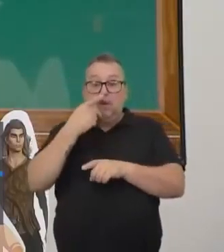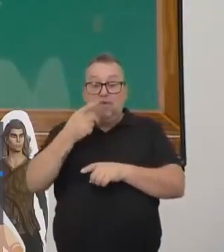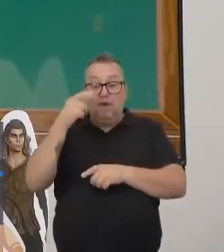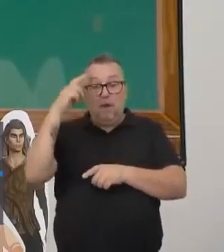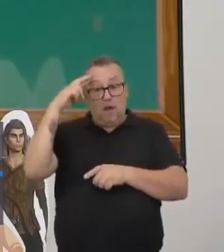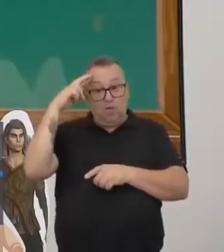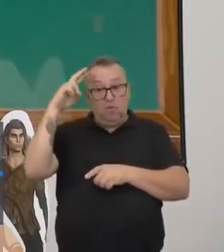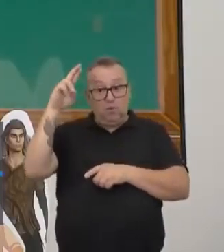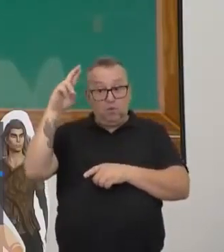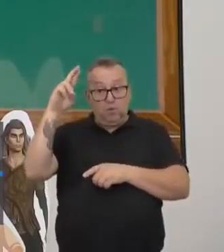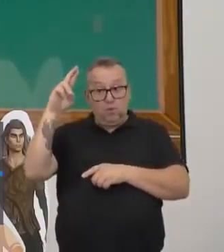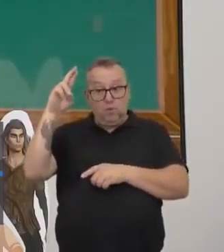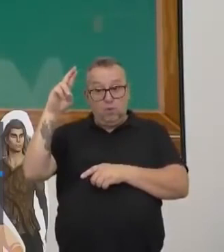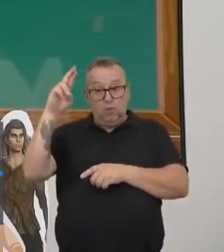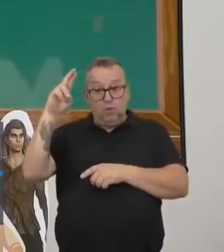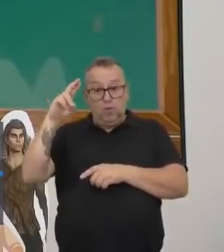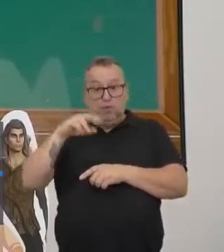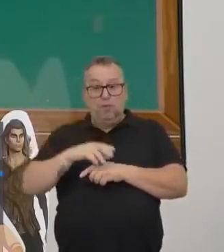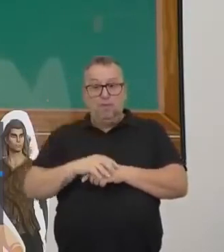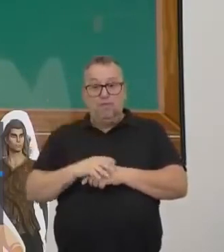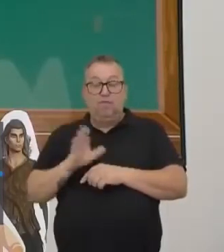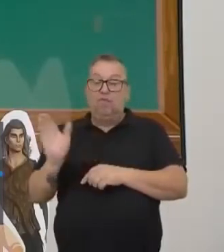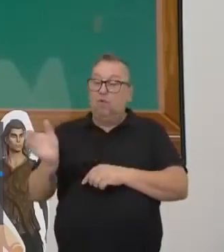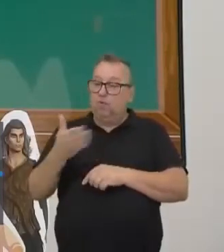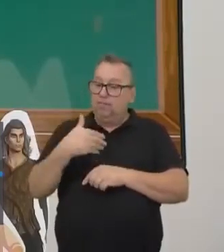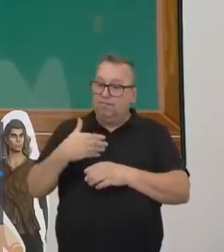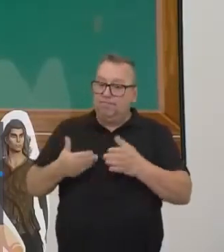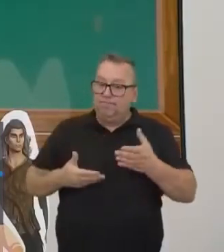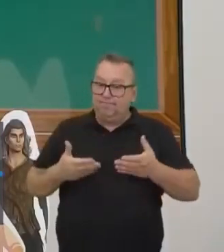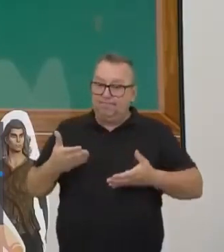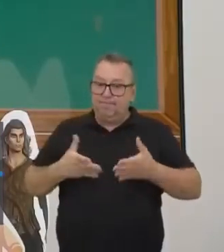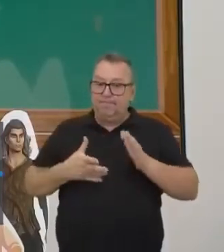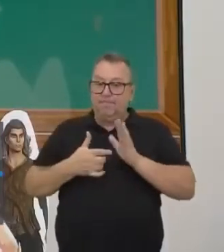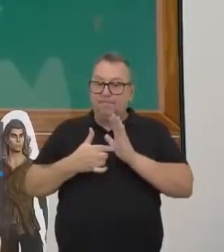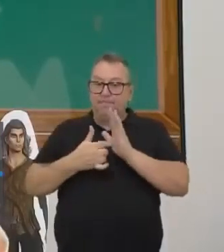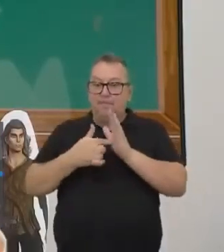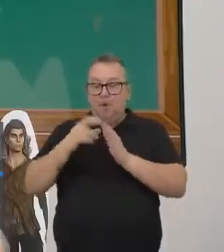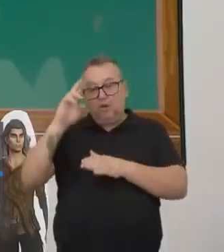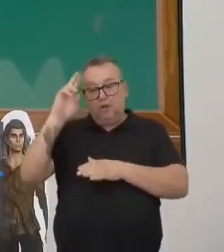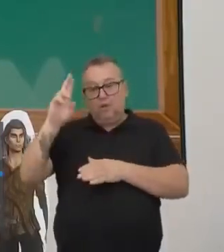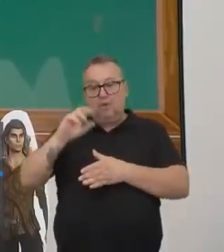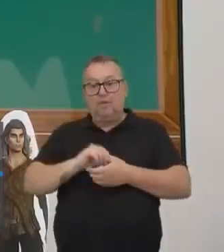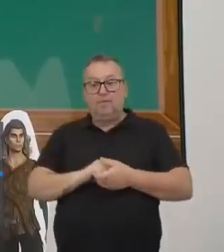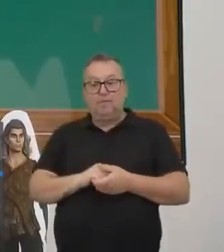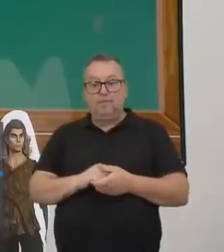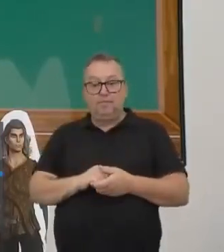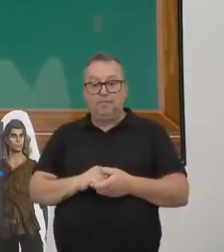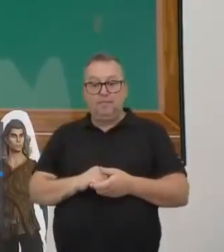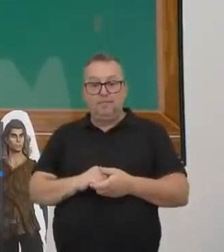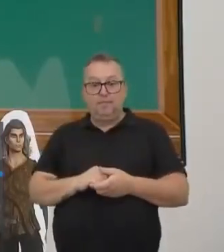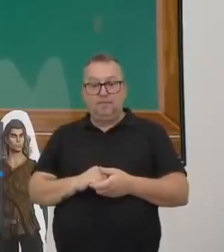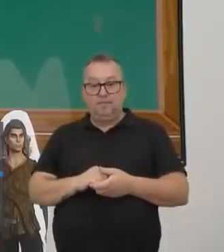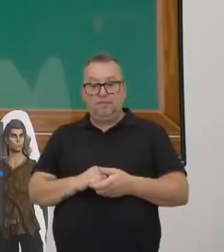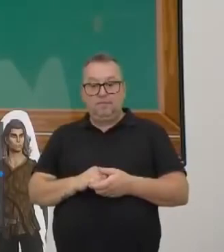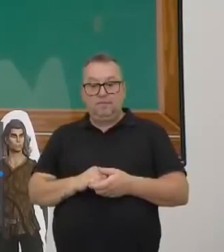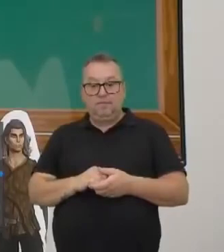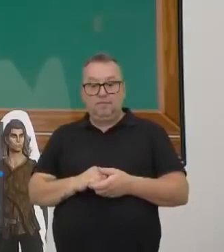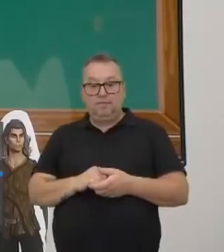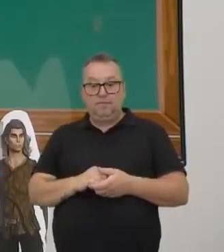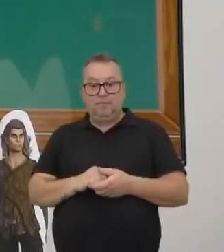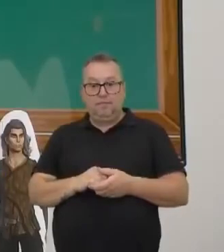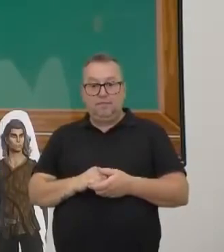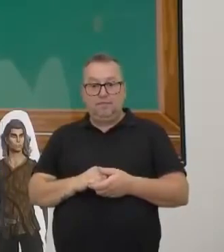senhorio, agora eu vou tirar aqui os meus servos e eu vou mostrar para vocês o senhorio. Queridos alunos, a